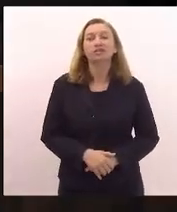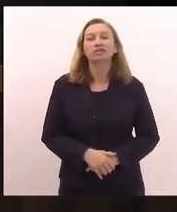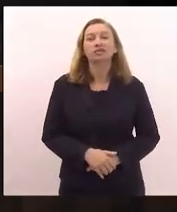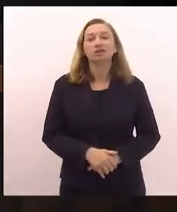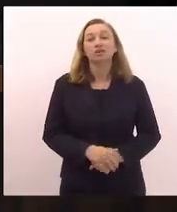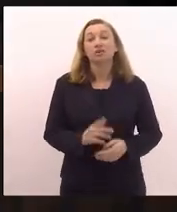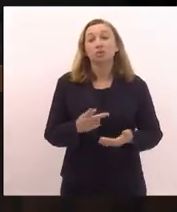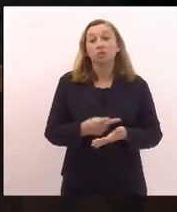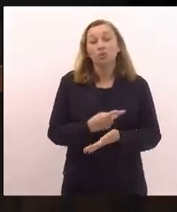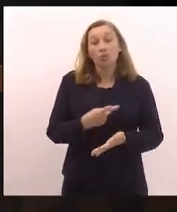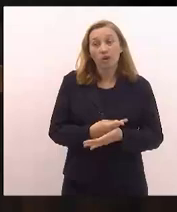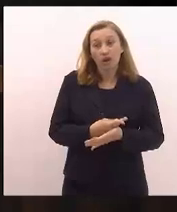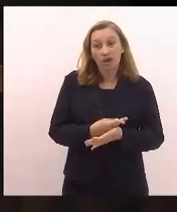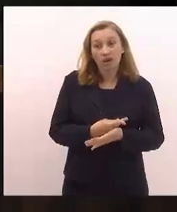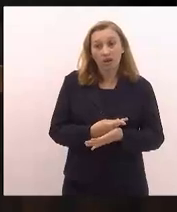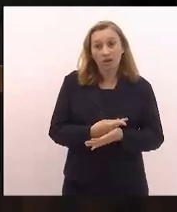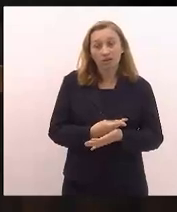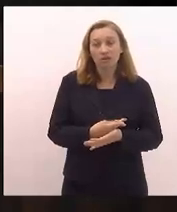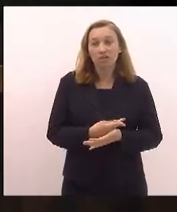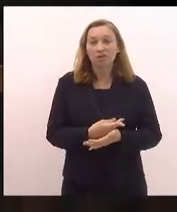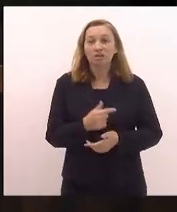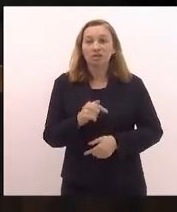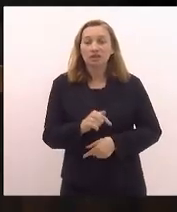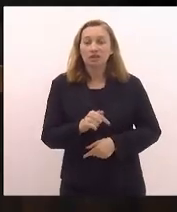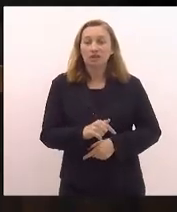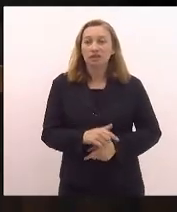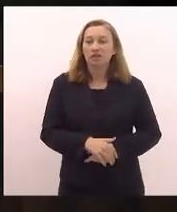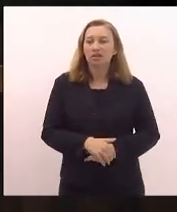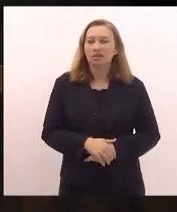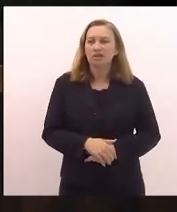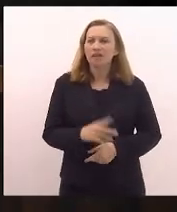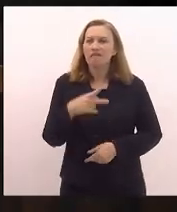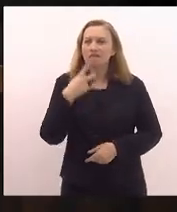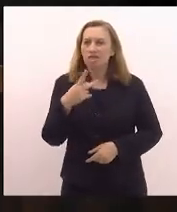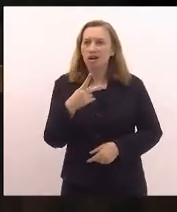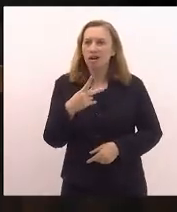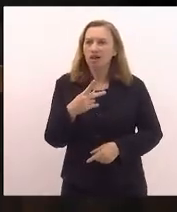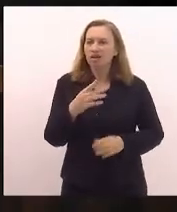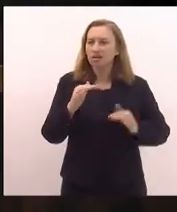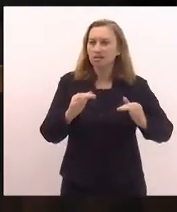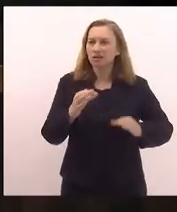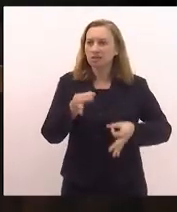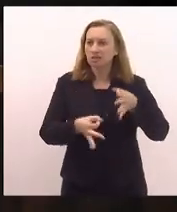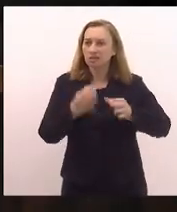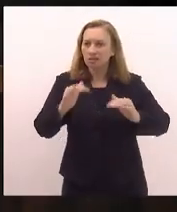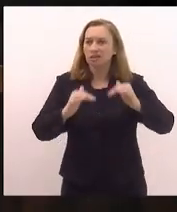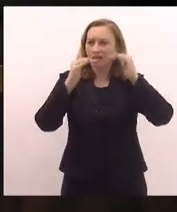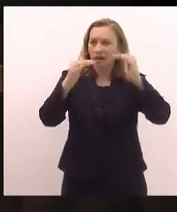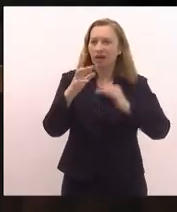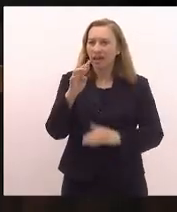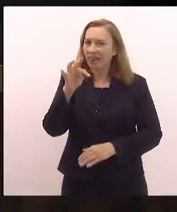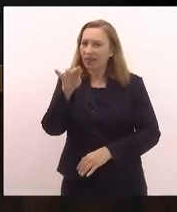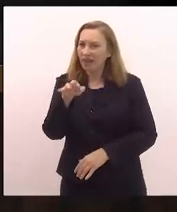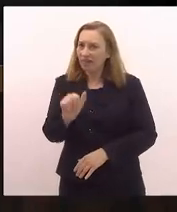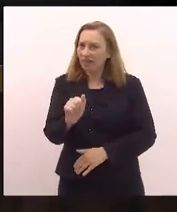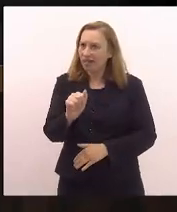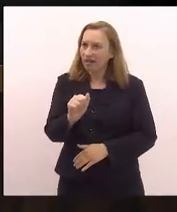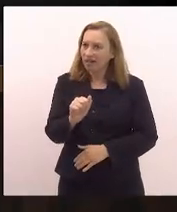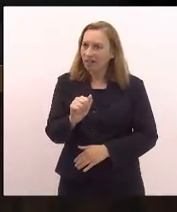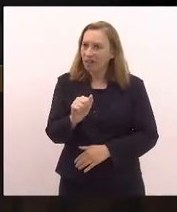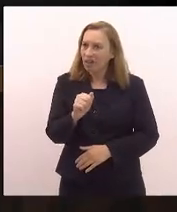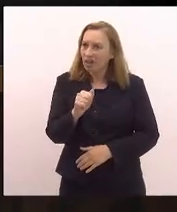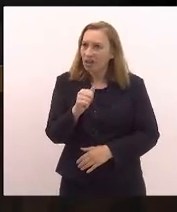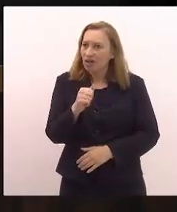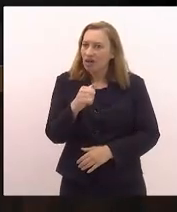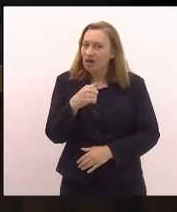um erro gravíssimo, eu acabei pulando a fala da desembargadora doutora Renata França. Gente, né,